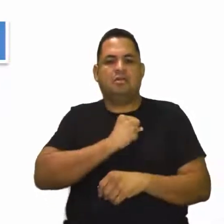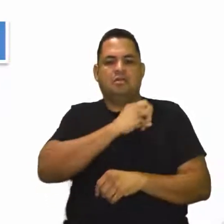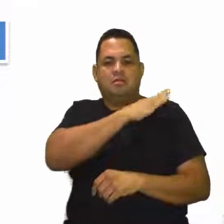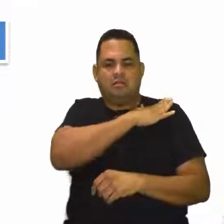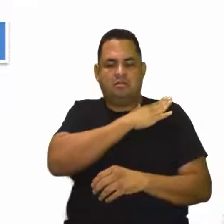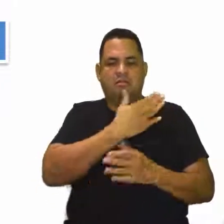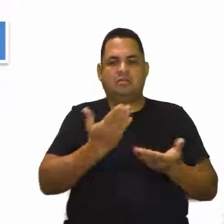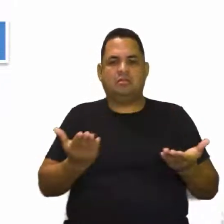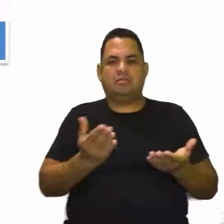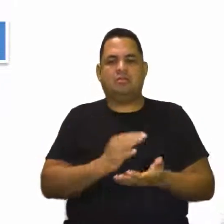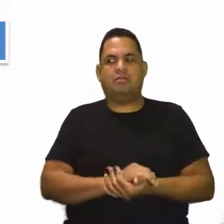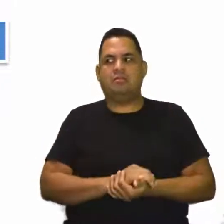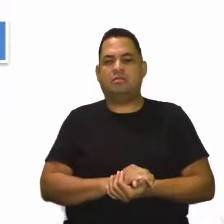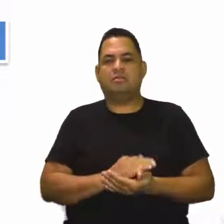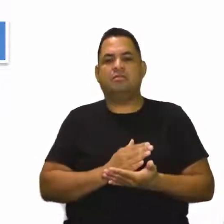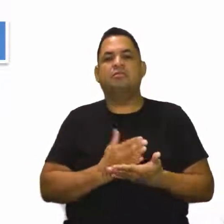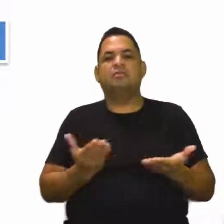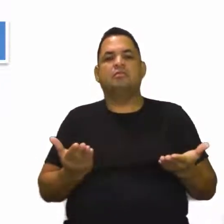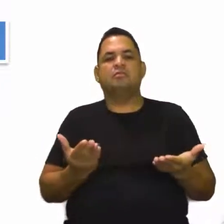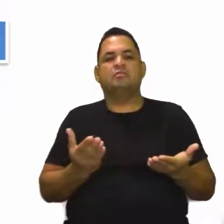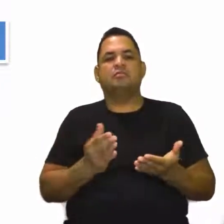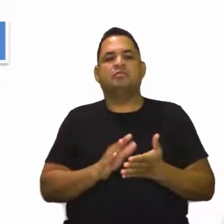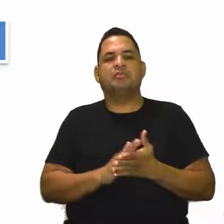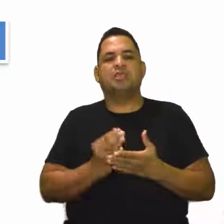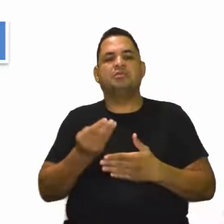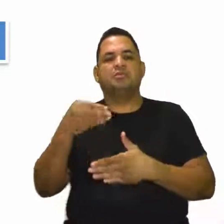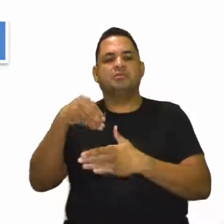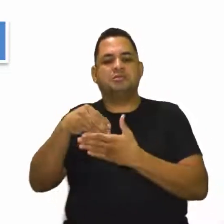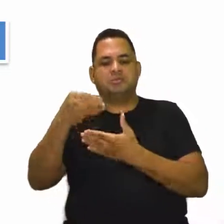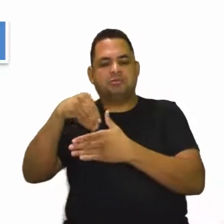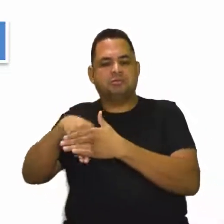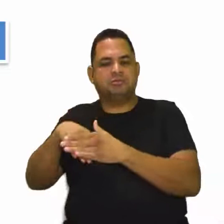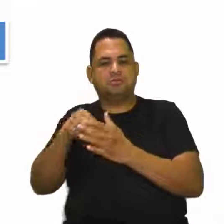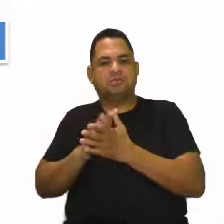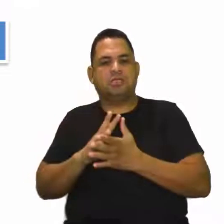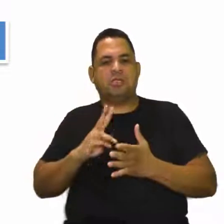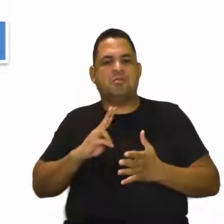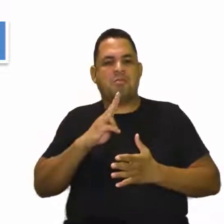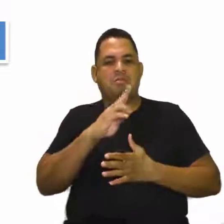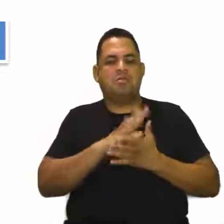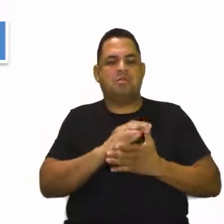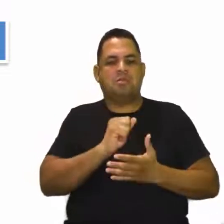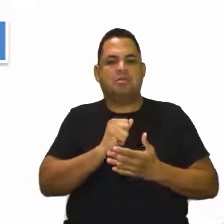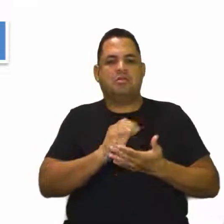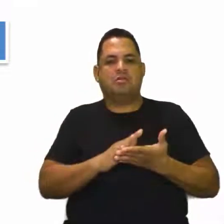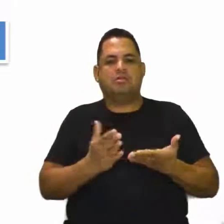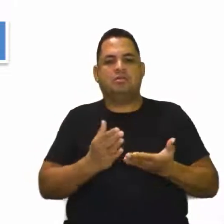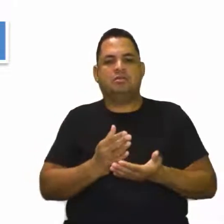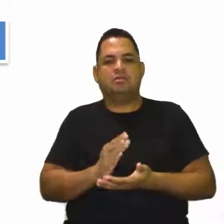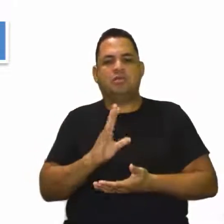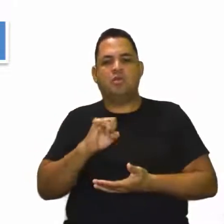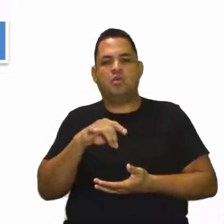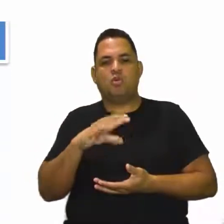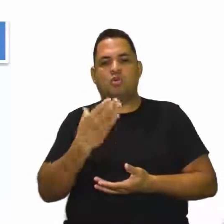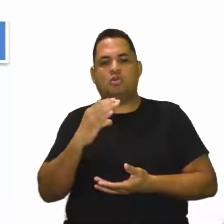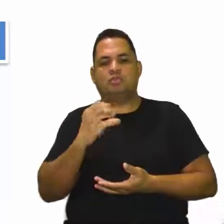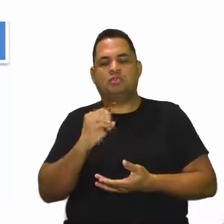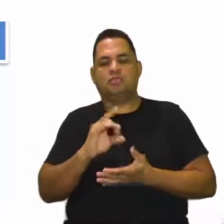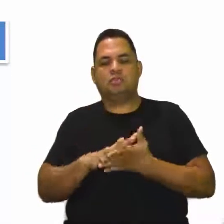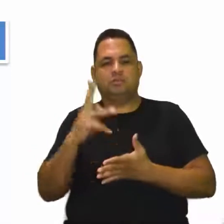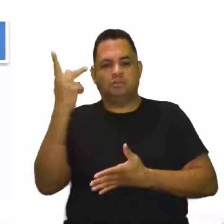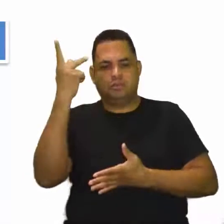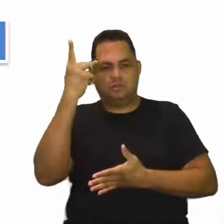da baladeira, tá bom? Colocando-os na reserva das Forças Armadas. Aí o famoso e encoroçado São